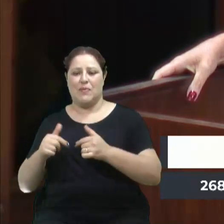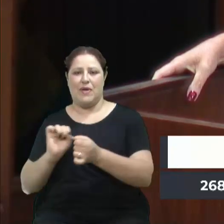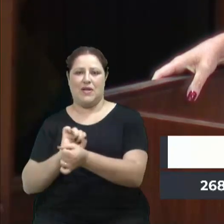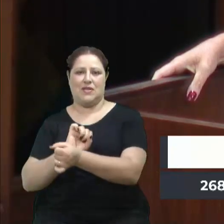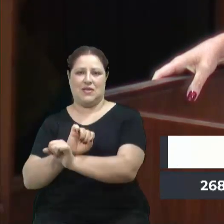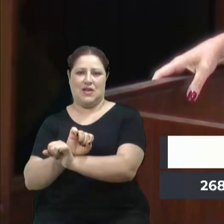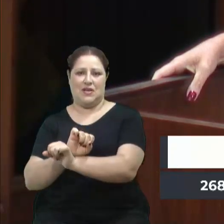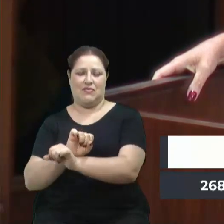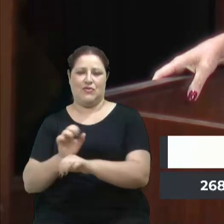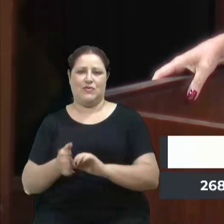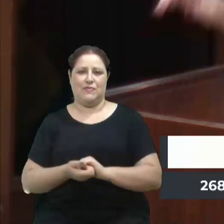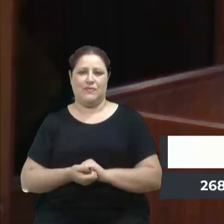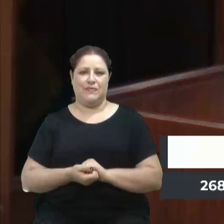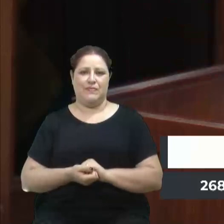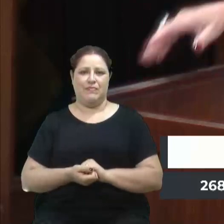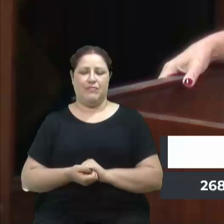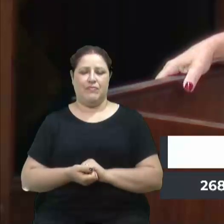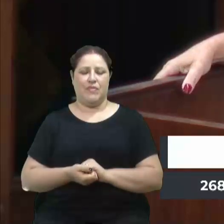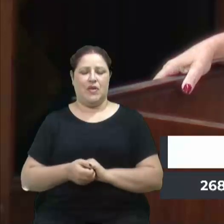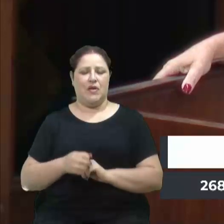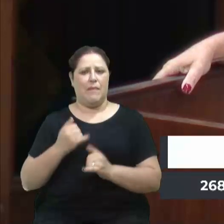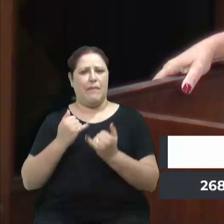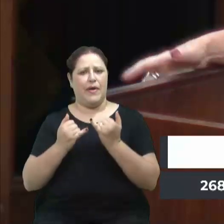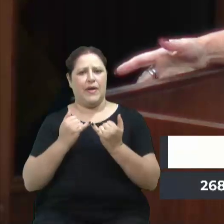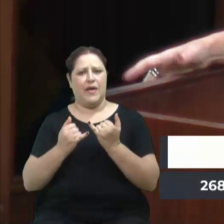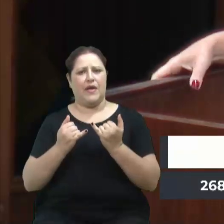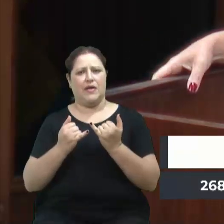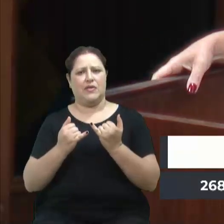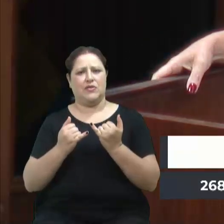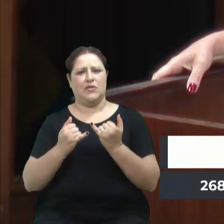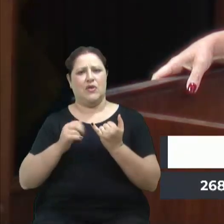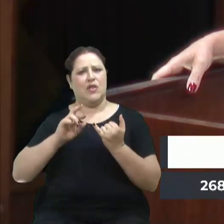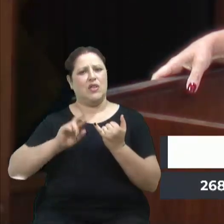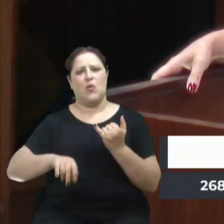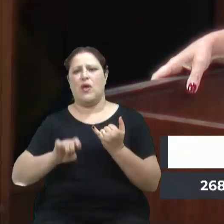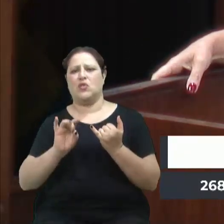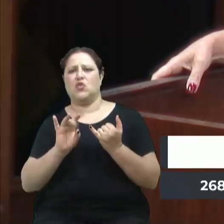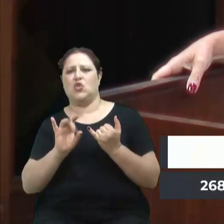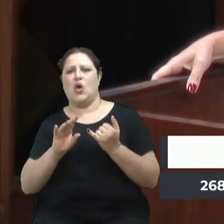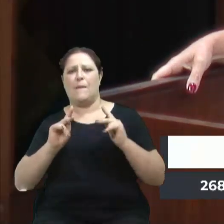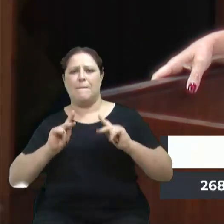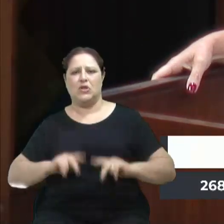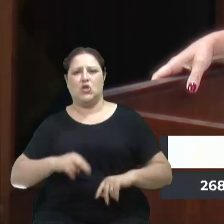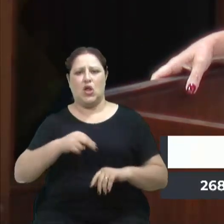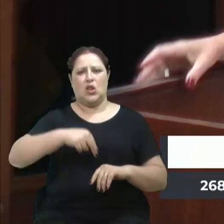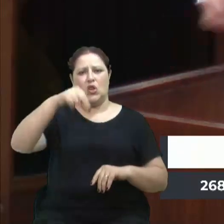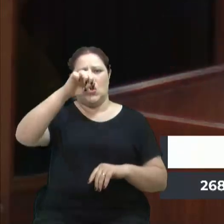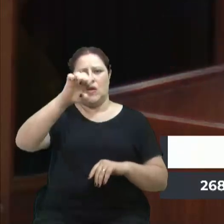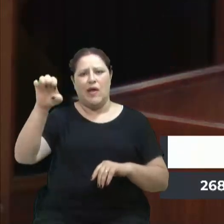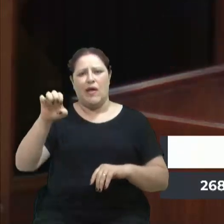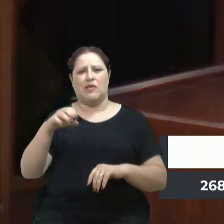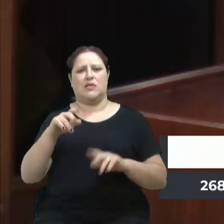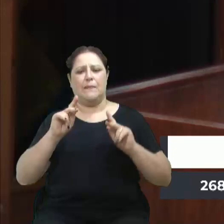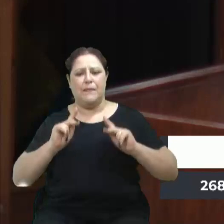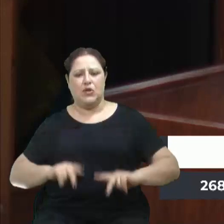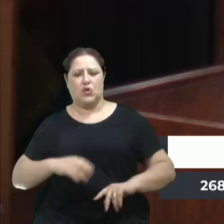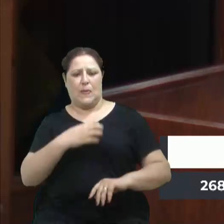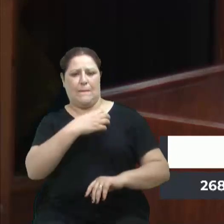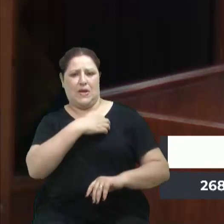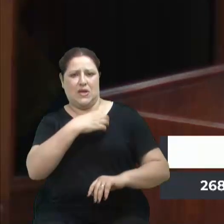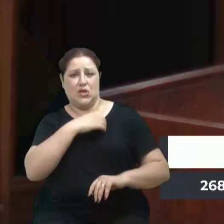só um benefício dos baianos ou dos nordestinos.